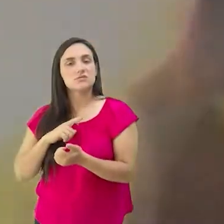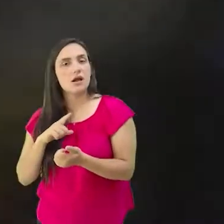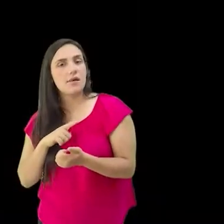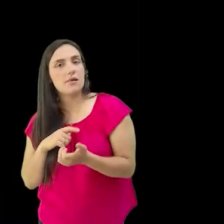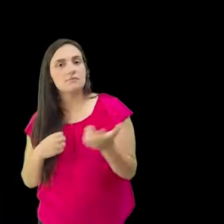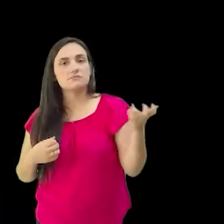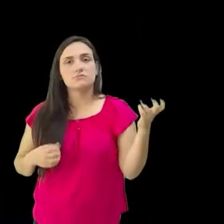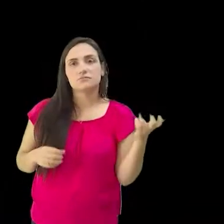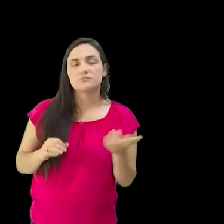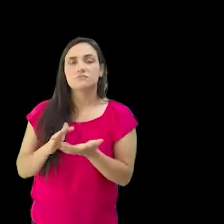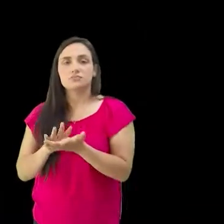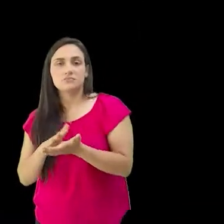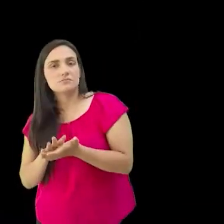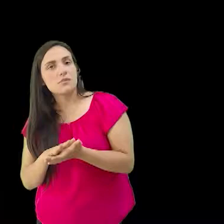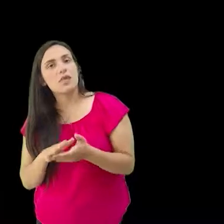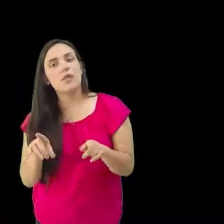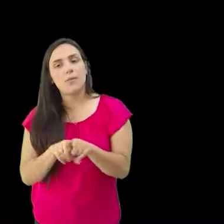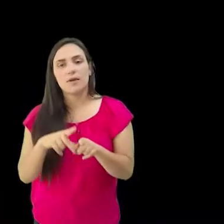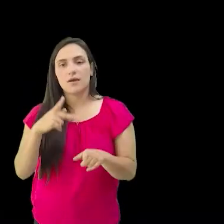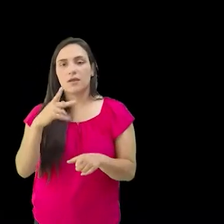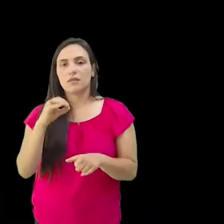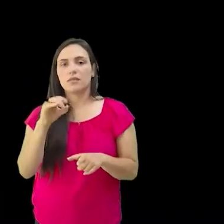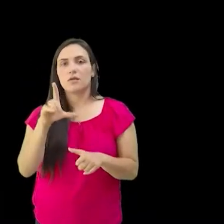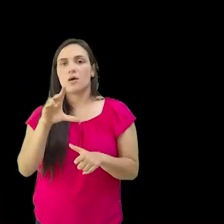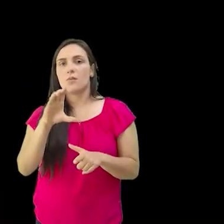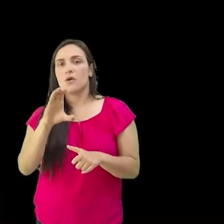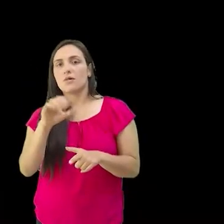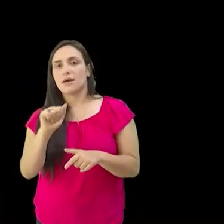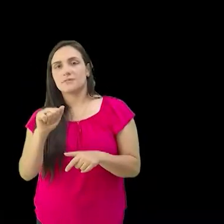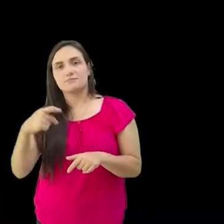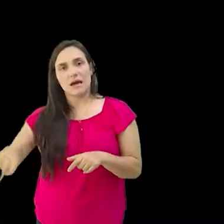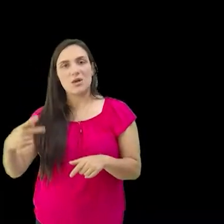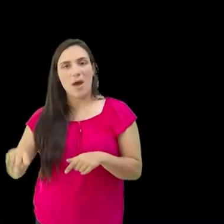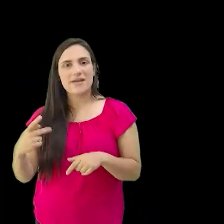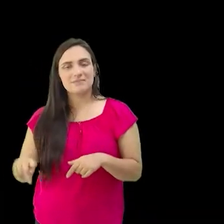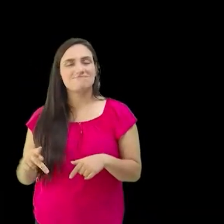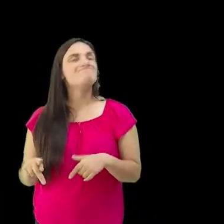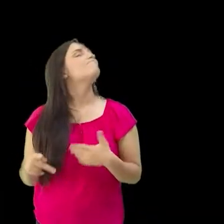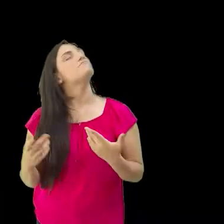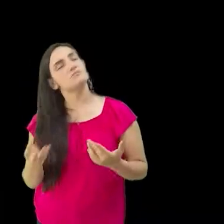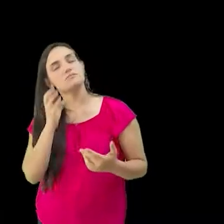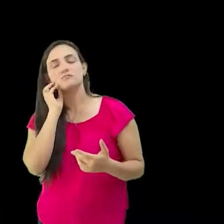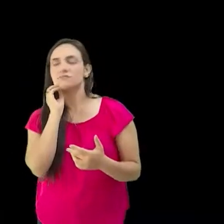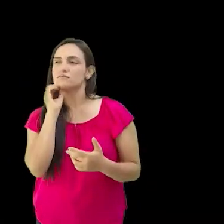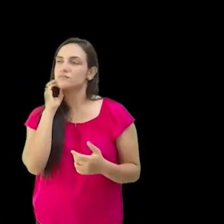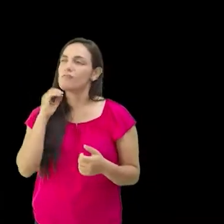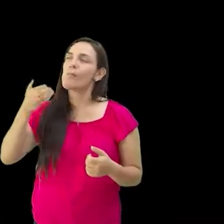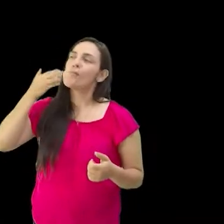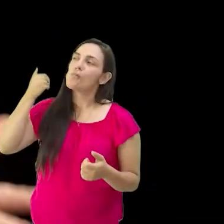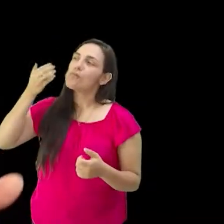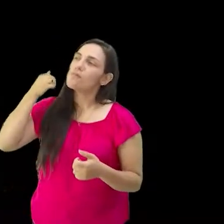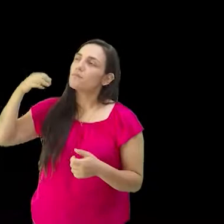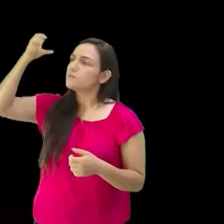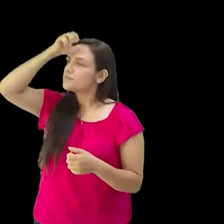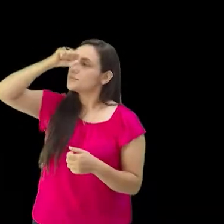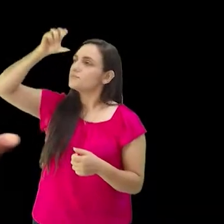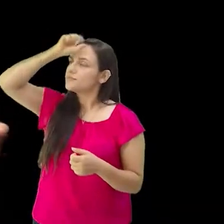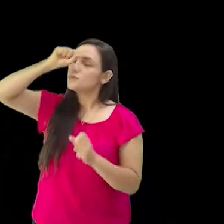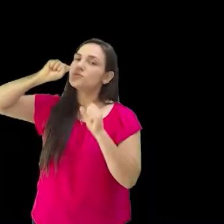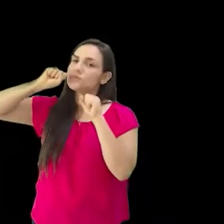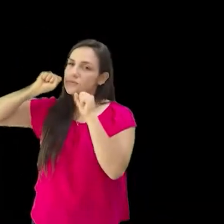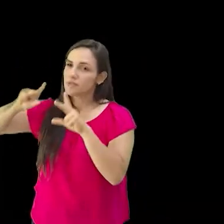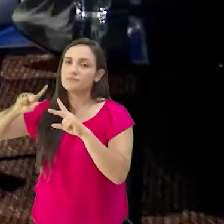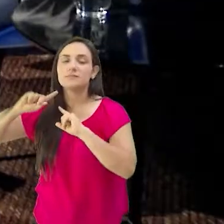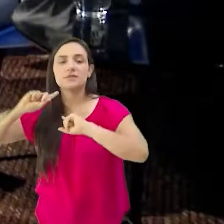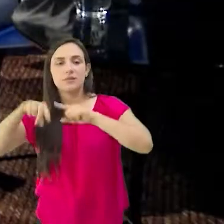aquela coisa, as polcas paraguaias. E fui aprendendo com ele ali, né? Depois, escola, Perpétuo